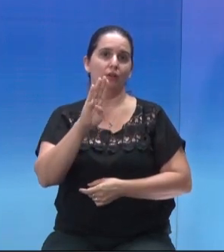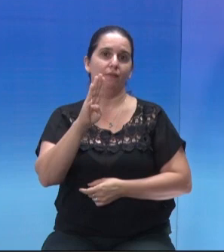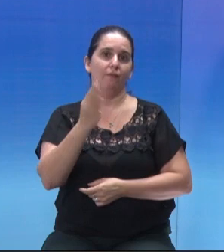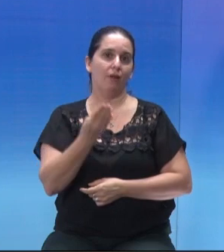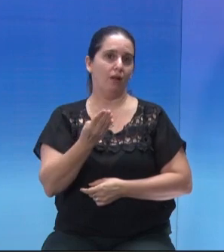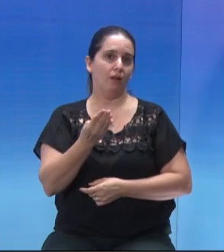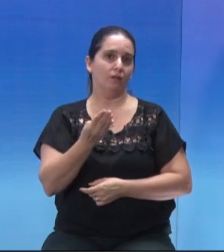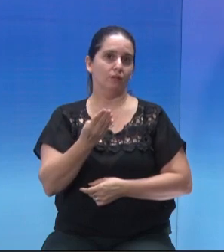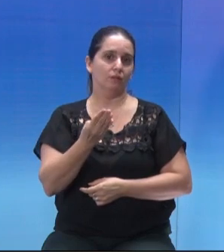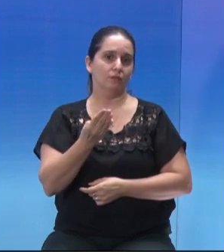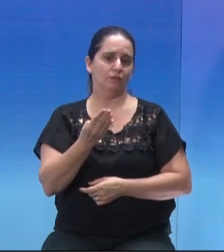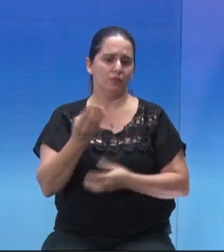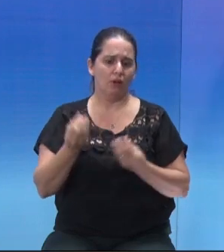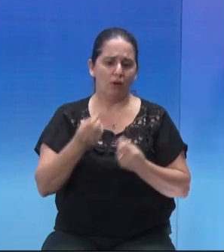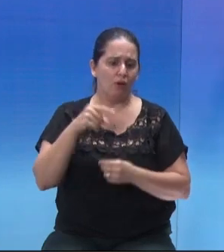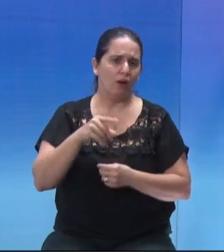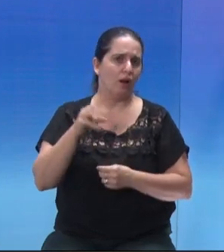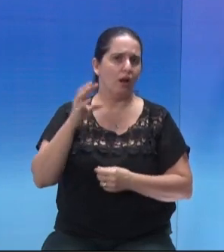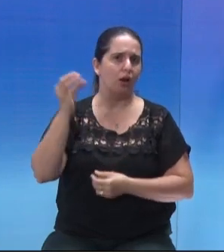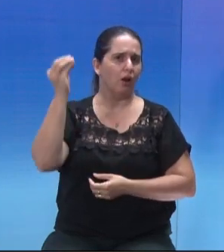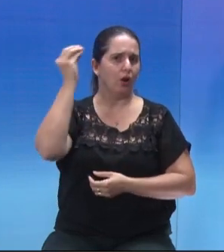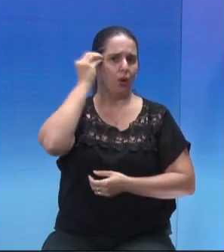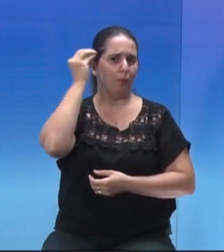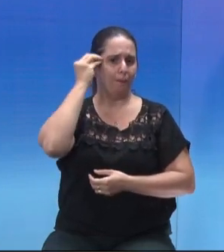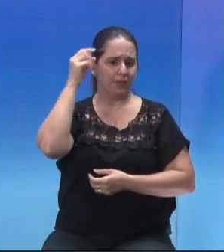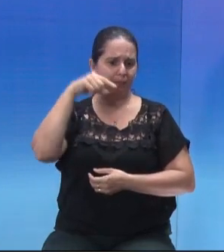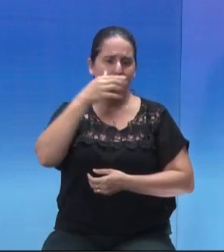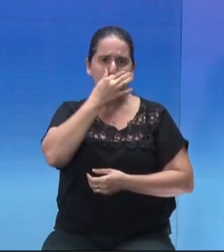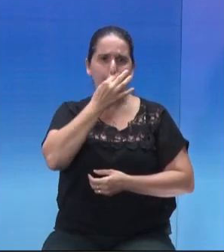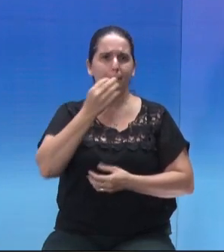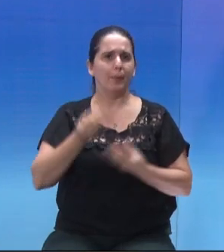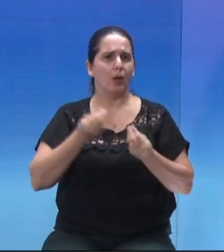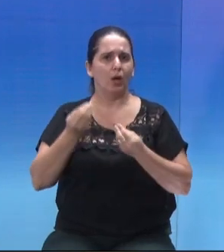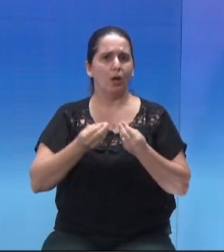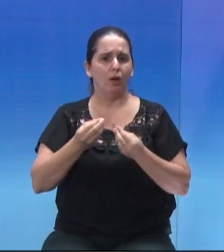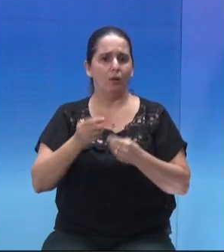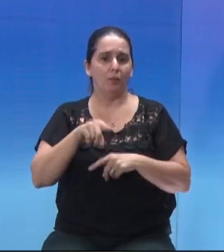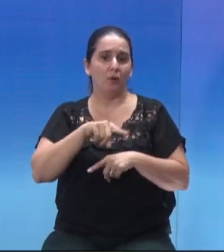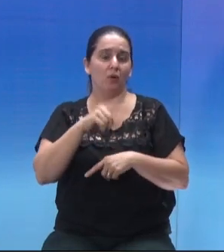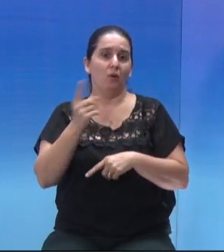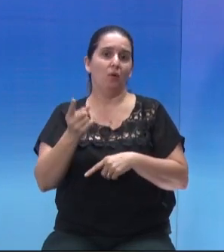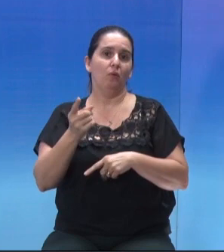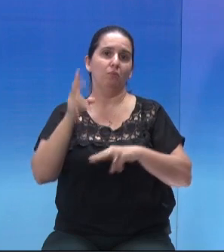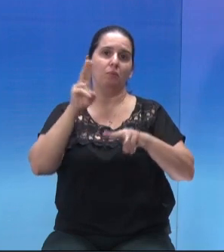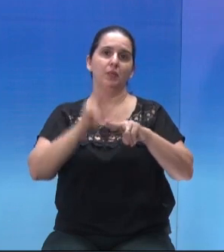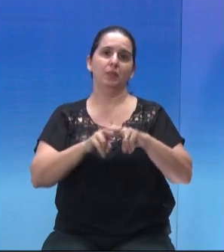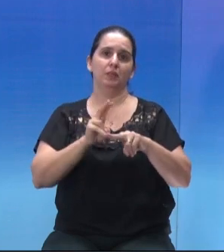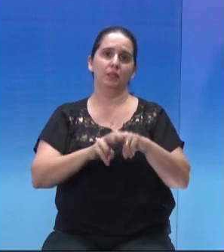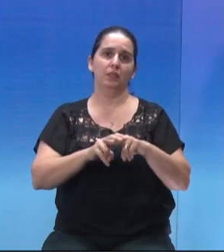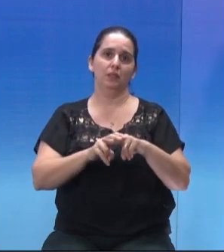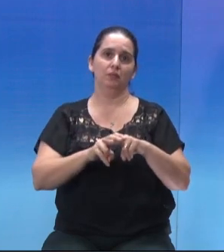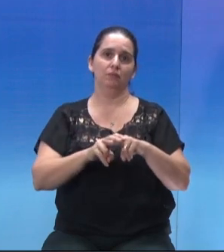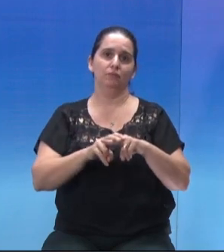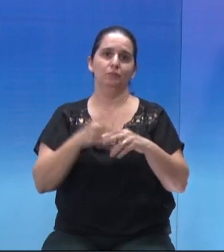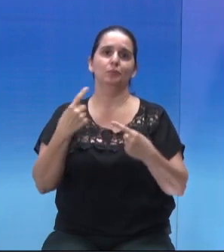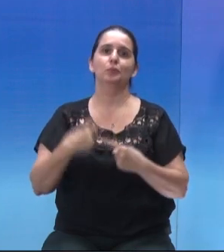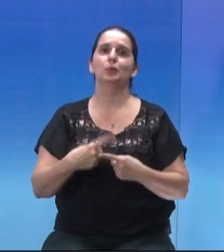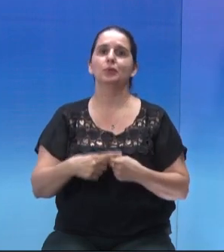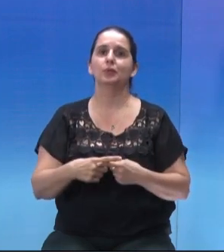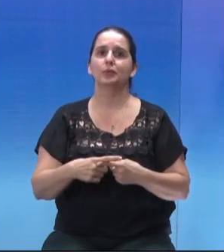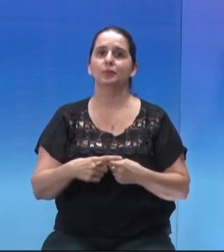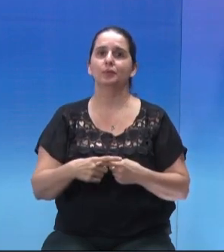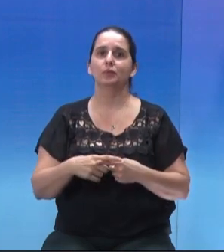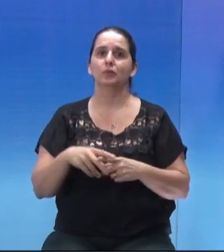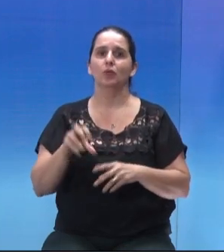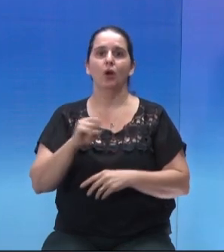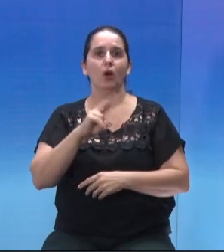rapaz, ele é culpado? Será que esse rapaz, ele é inocente? Mas ele merecia ser morto? É por isso que nós estamos